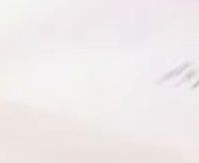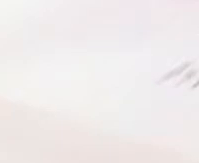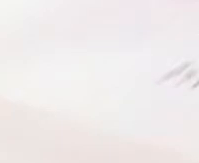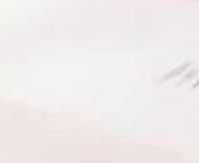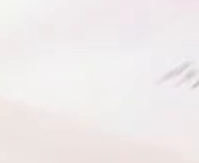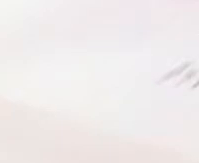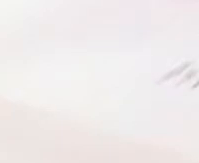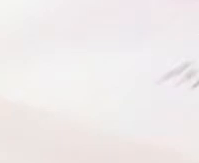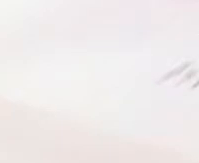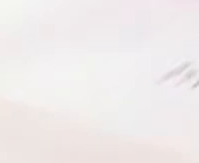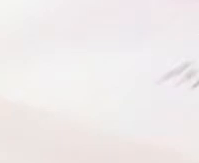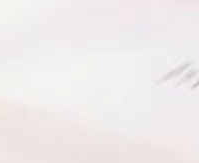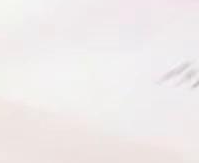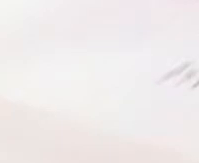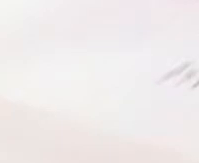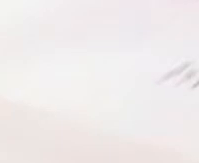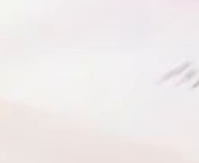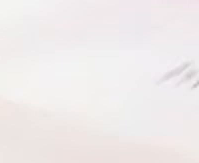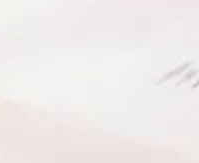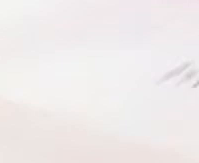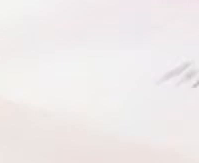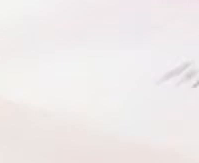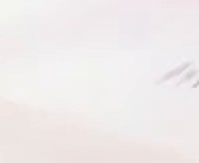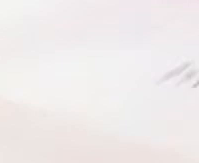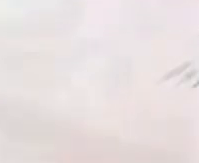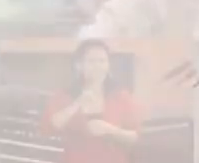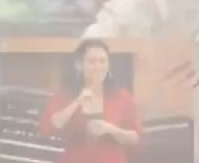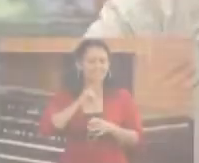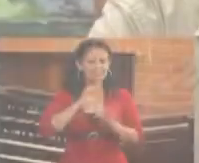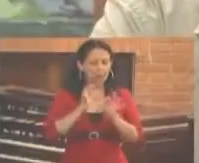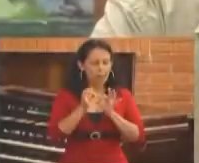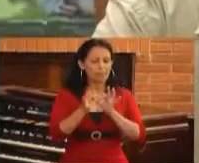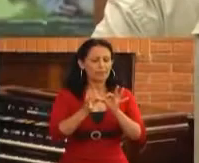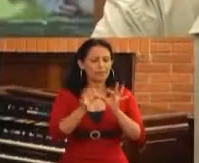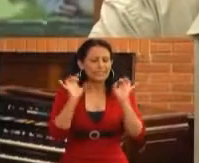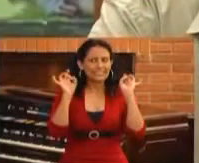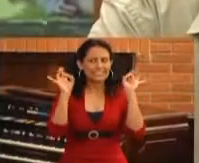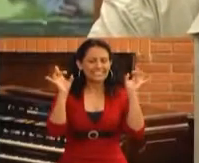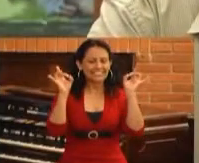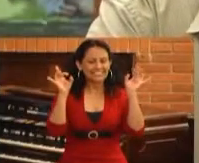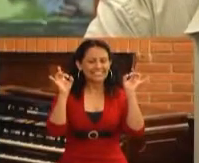humano o que Deus tem preparado para aqueles que o amam.